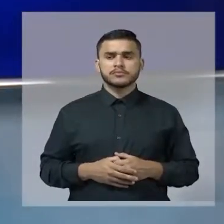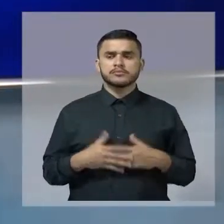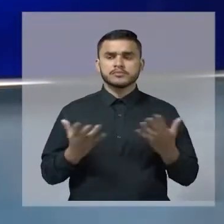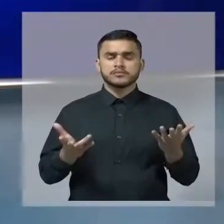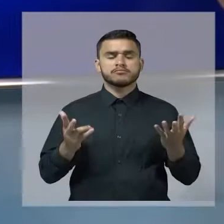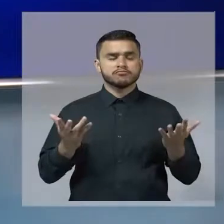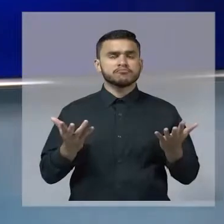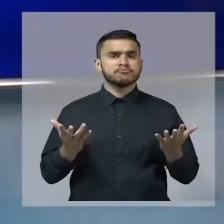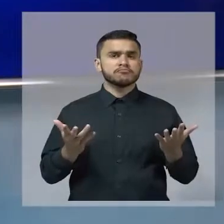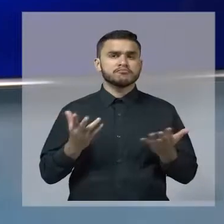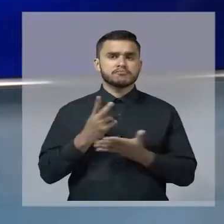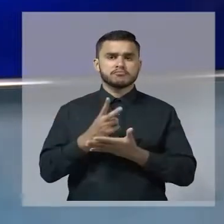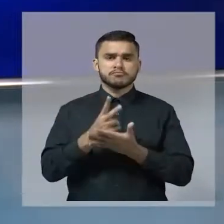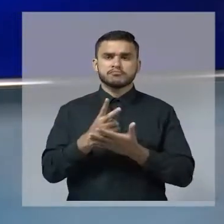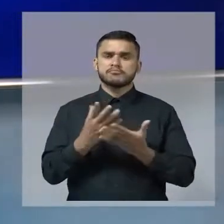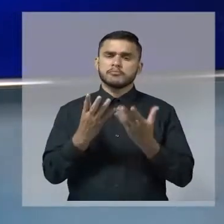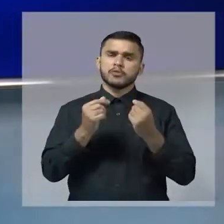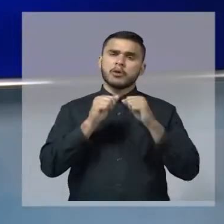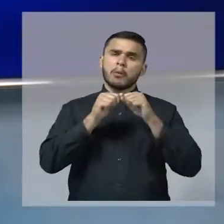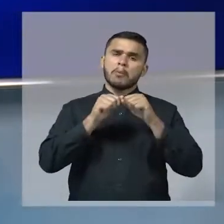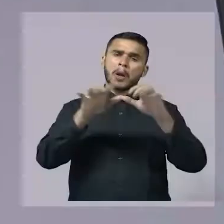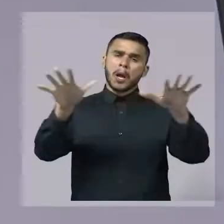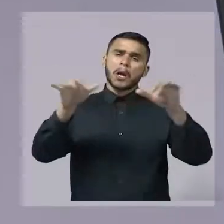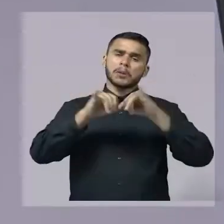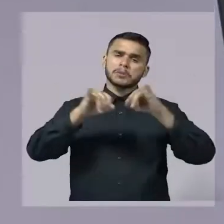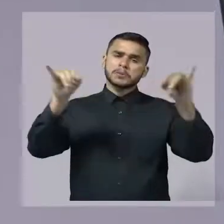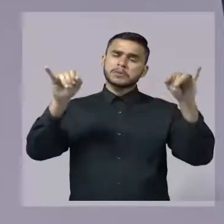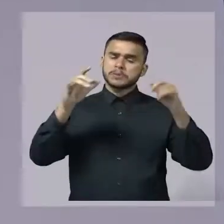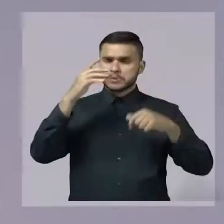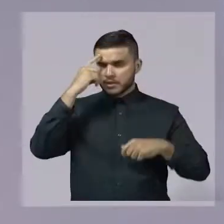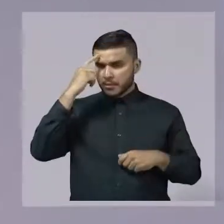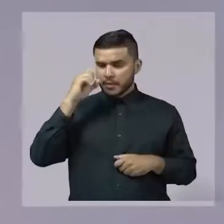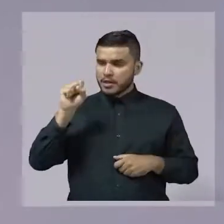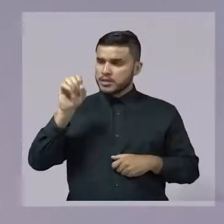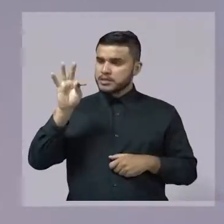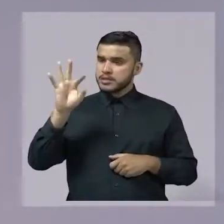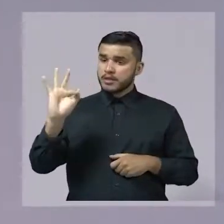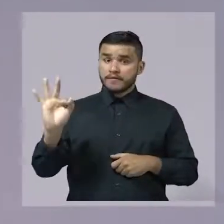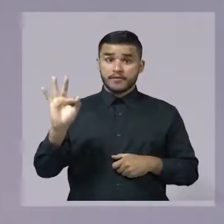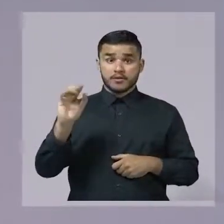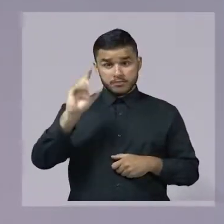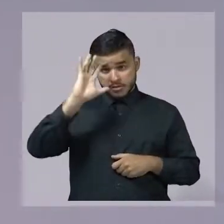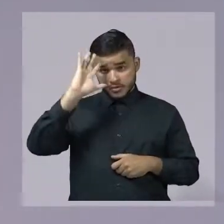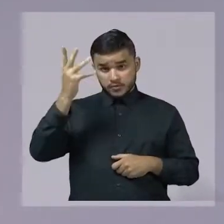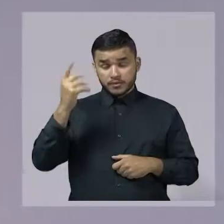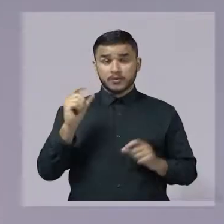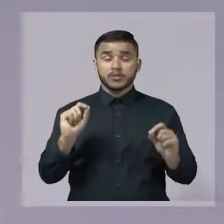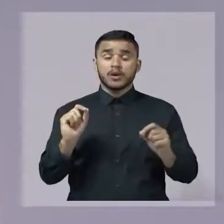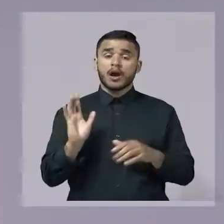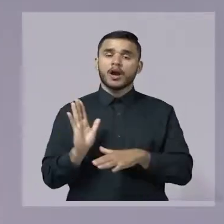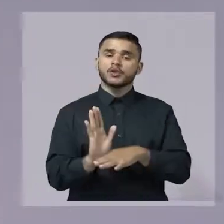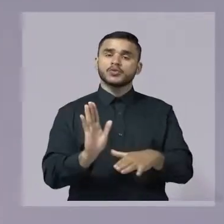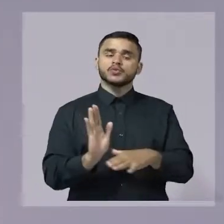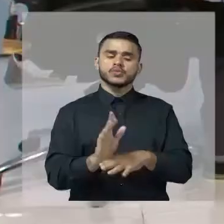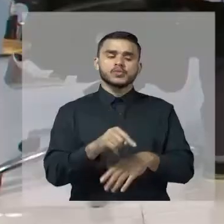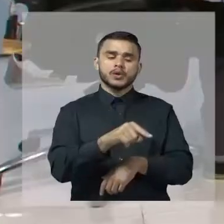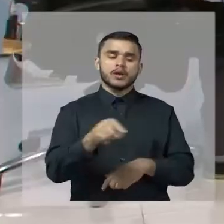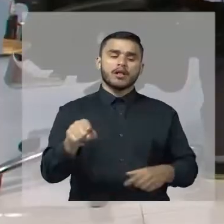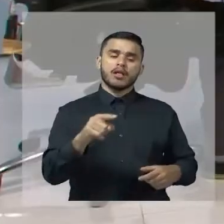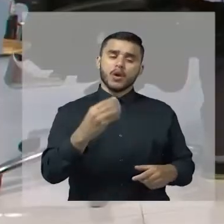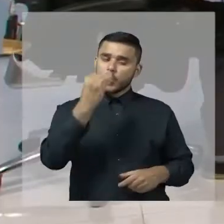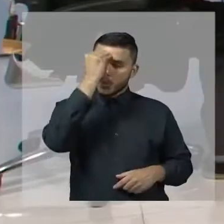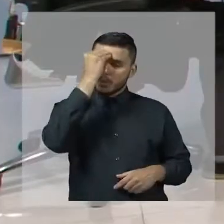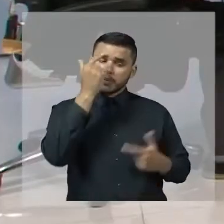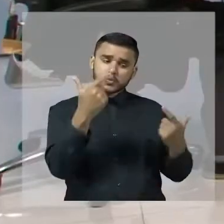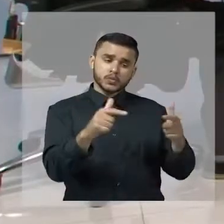estão aí proliferando de que o que o Supremo fez foi dar um prêmio à impunidade, ou